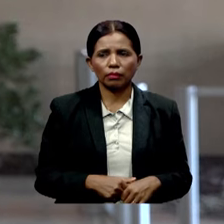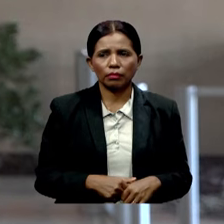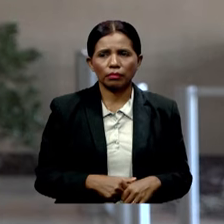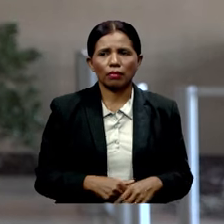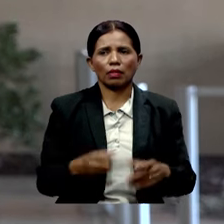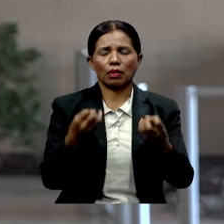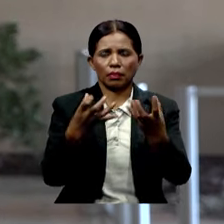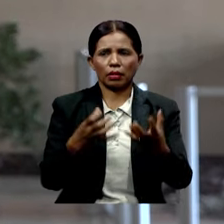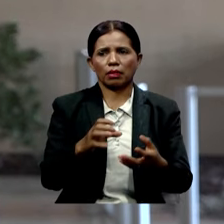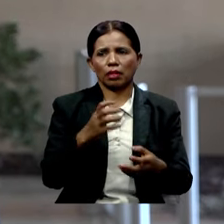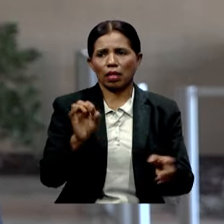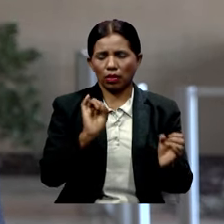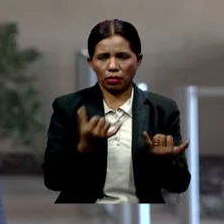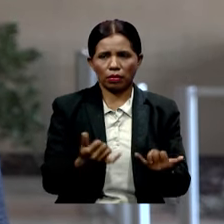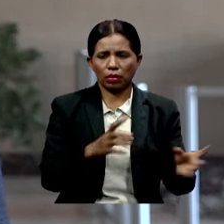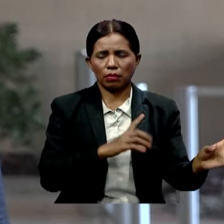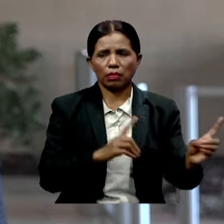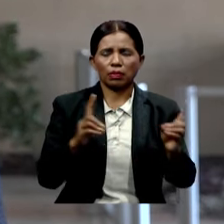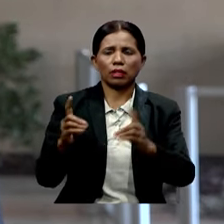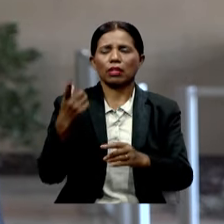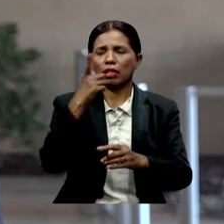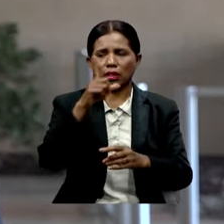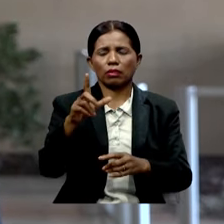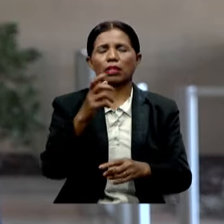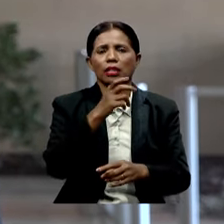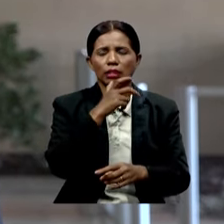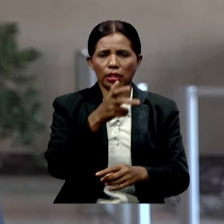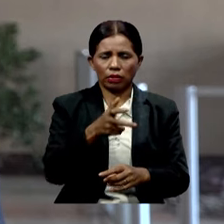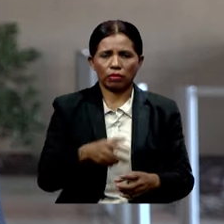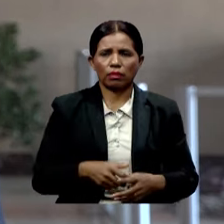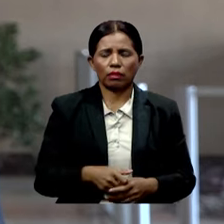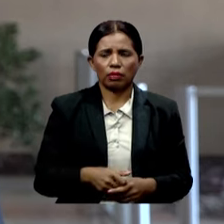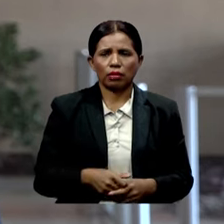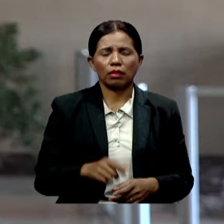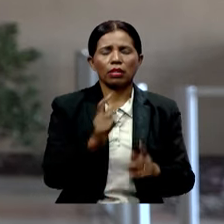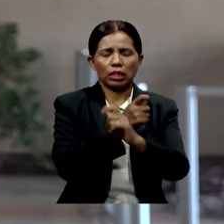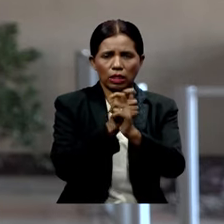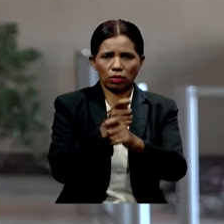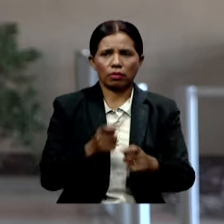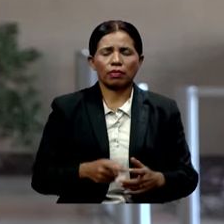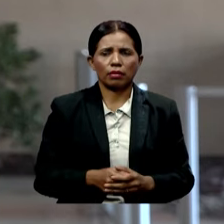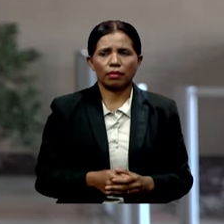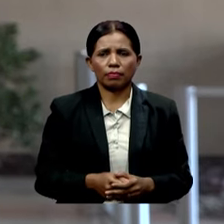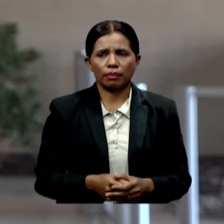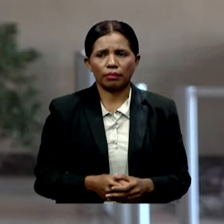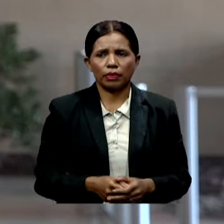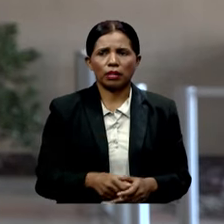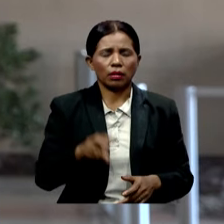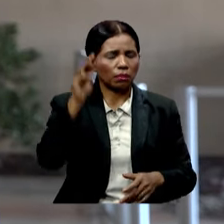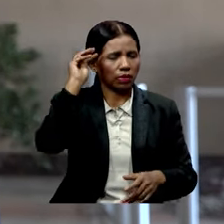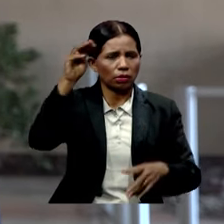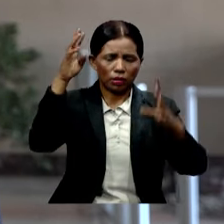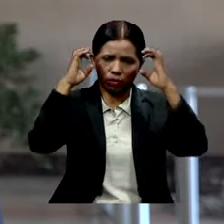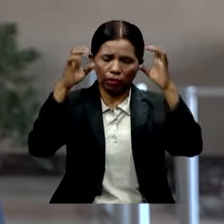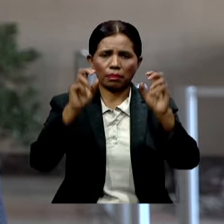Barak Lima agora implementa a língua oficial Tetum. Portanto, o Ministro da Educação